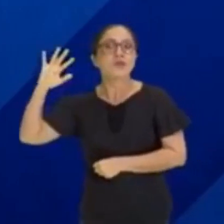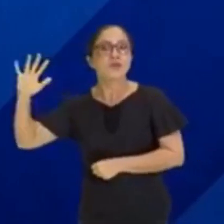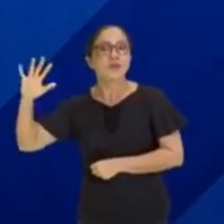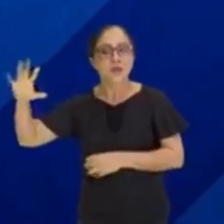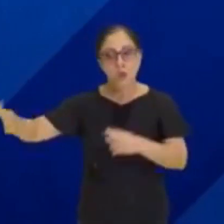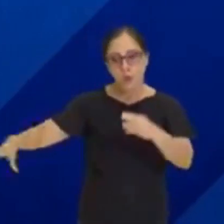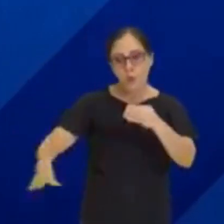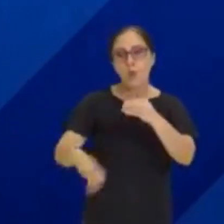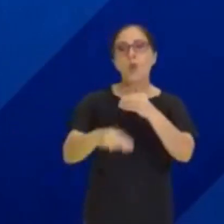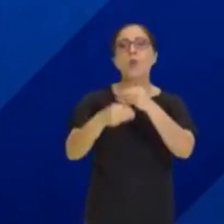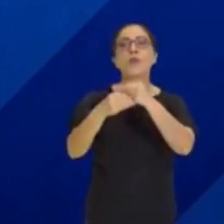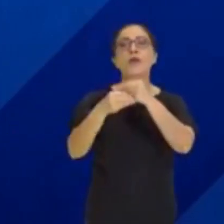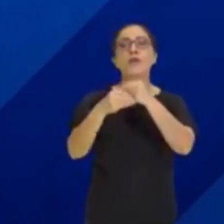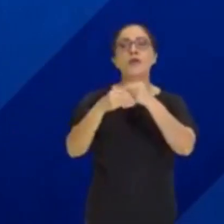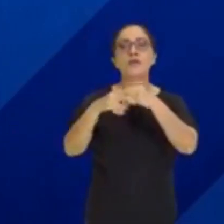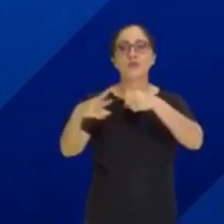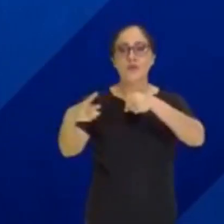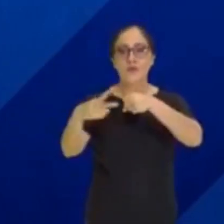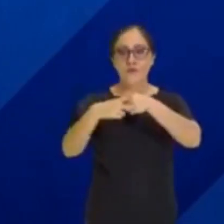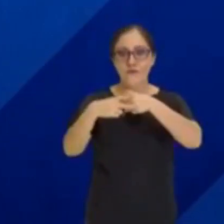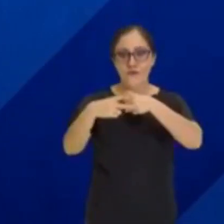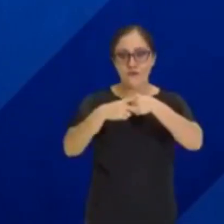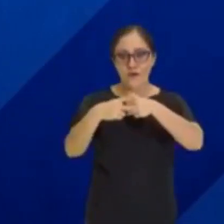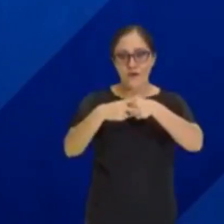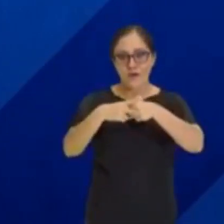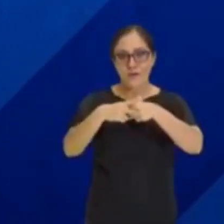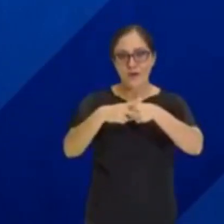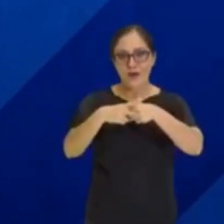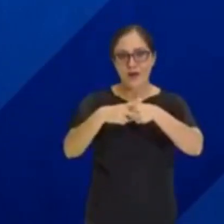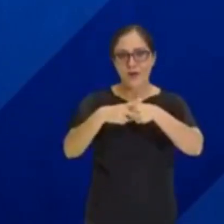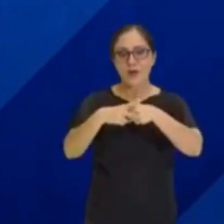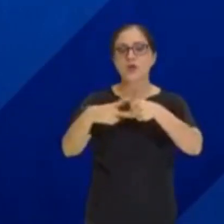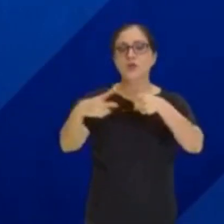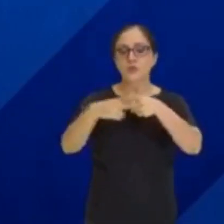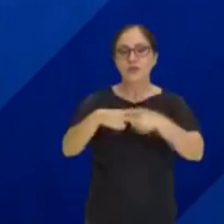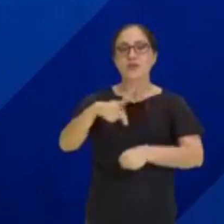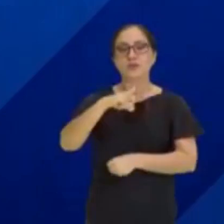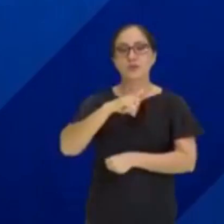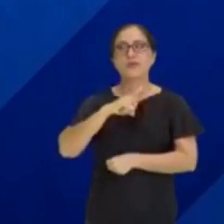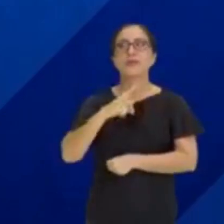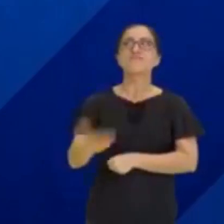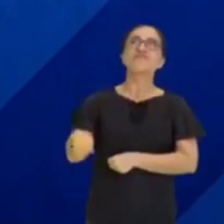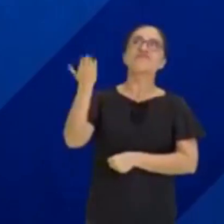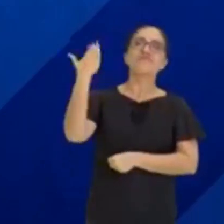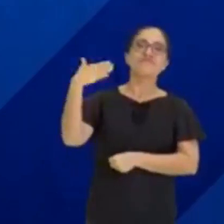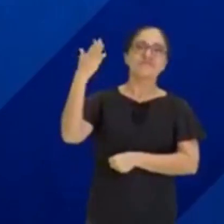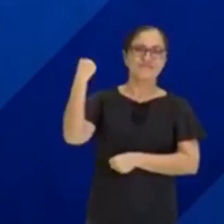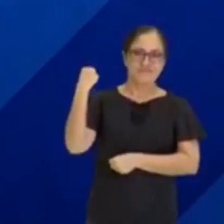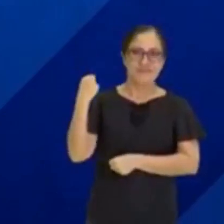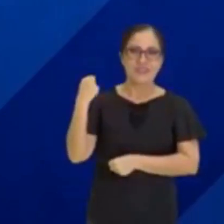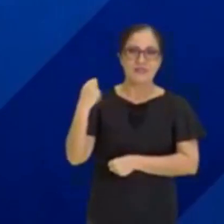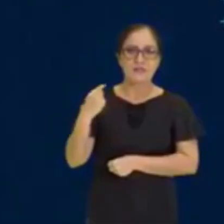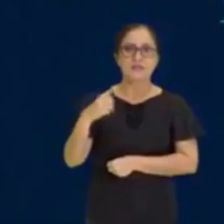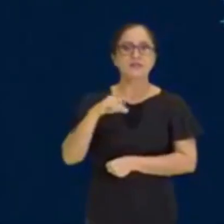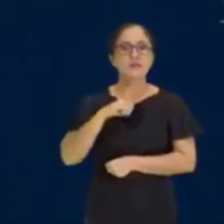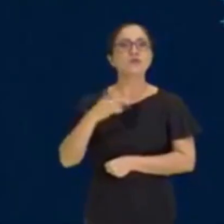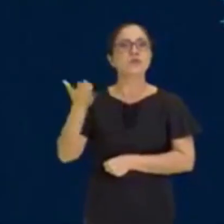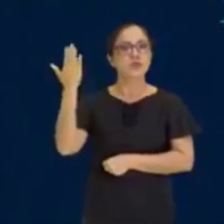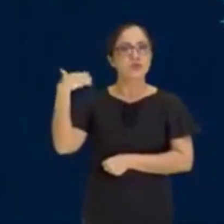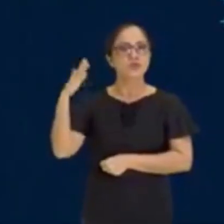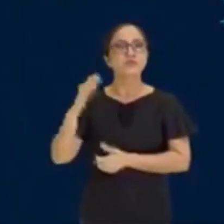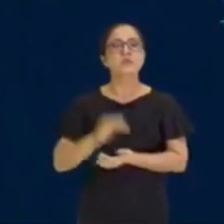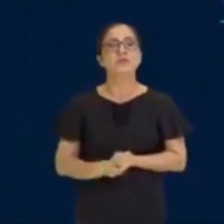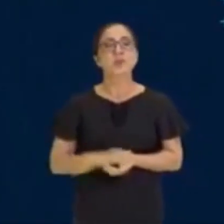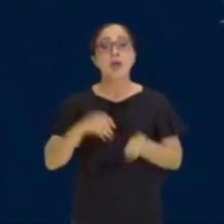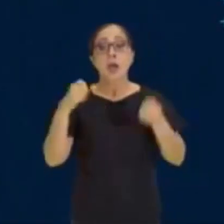complemento verbal, é o complemento do verbo ter no pretérito, tive.